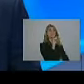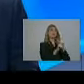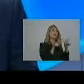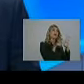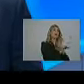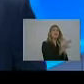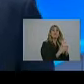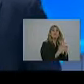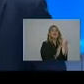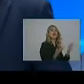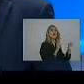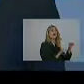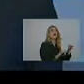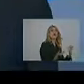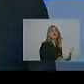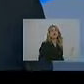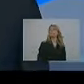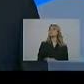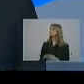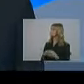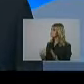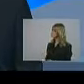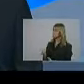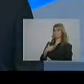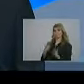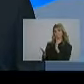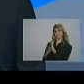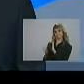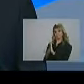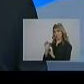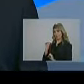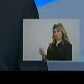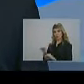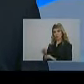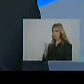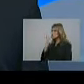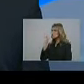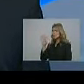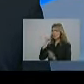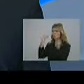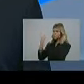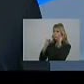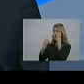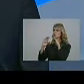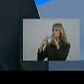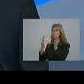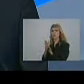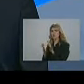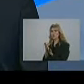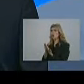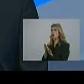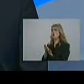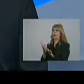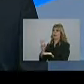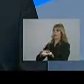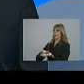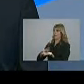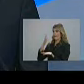sua proposta para a educação. Olha, minha proposta para a educação, Pedro Paulo, não é só a escola do amanhã, é também a escola do